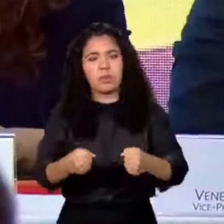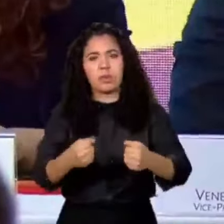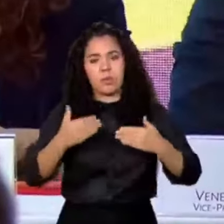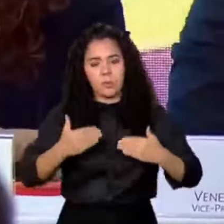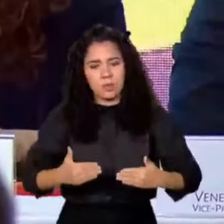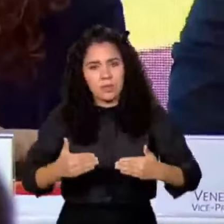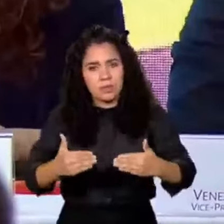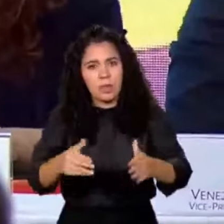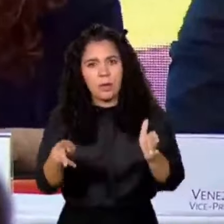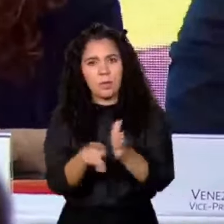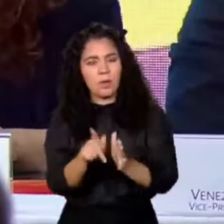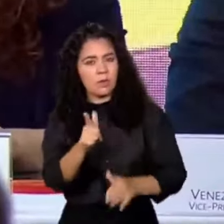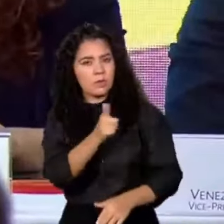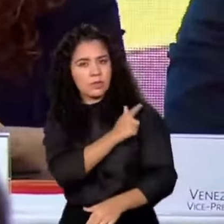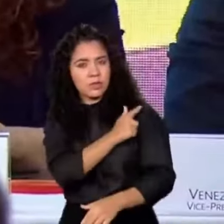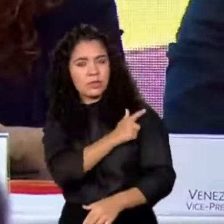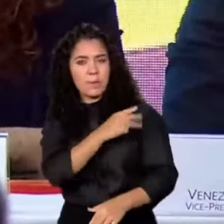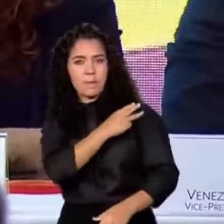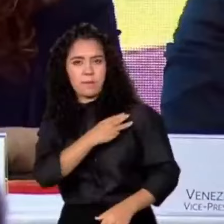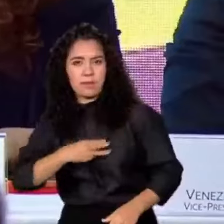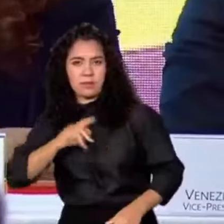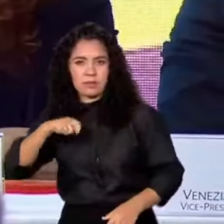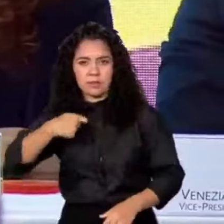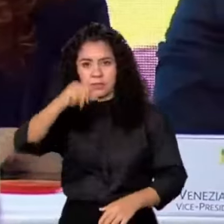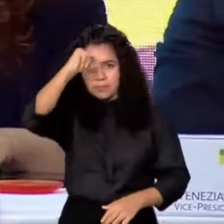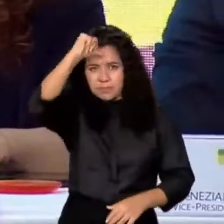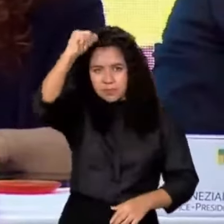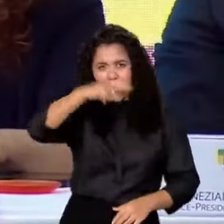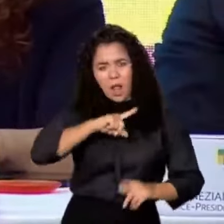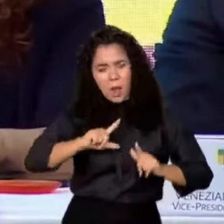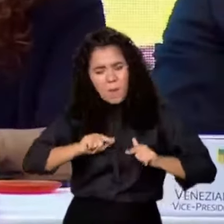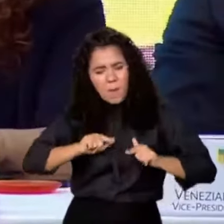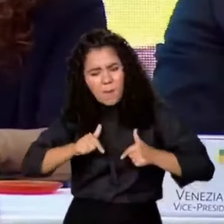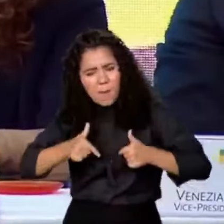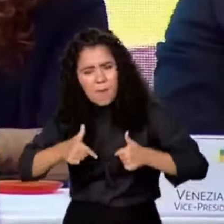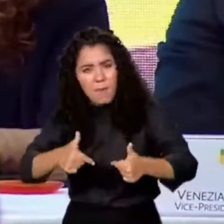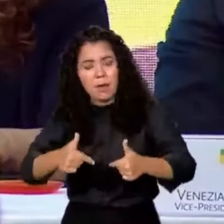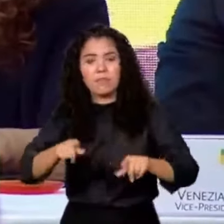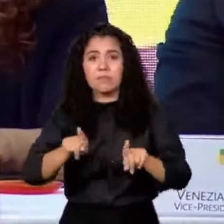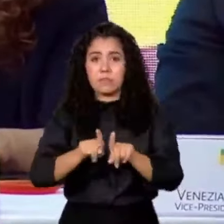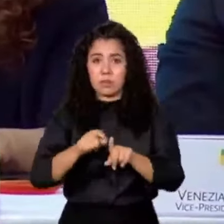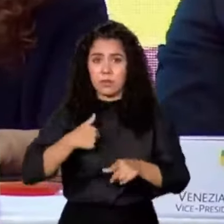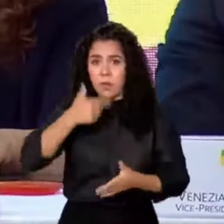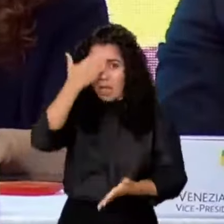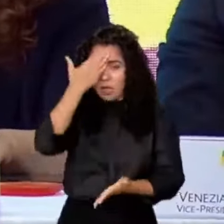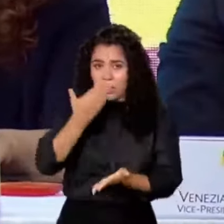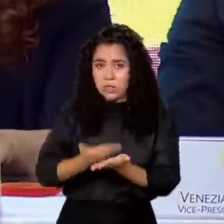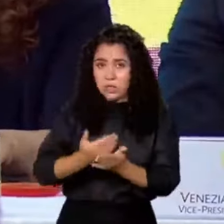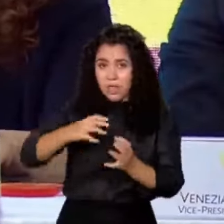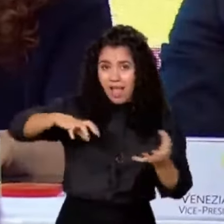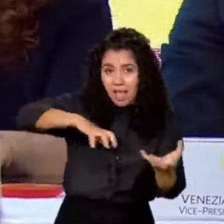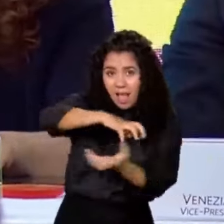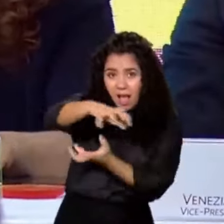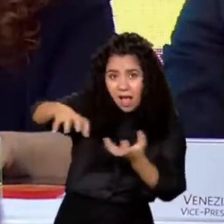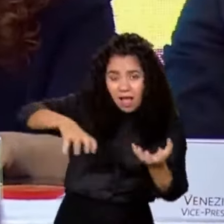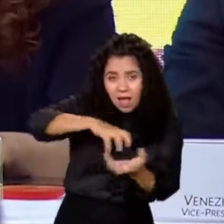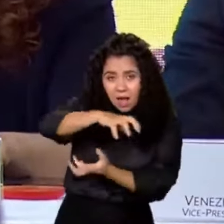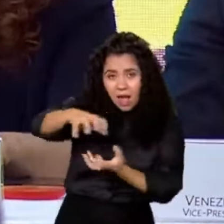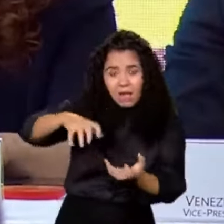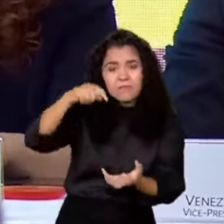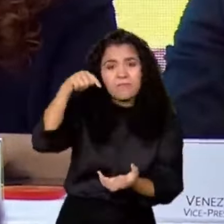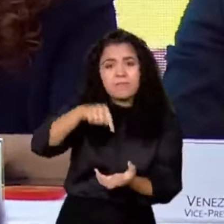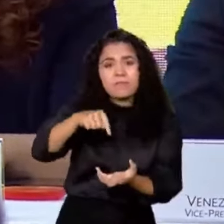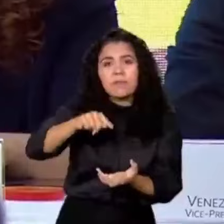que é o Ministério Esté, tem realizado desde o início. Primeiro, eu acredito que greve é